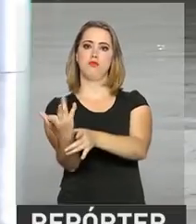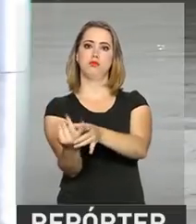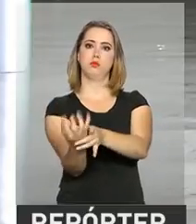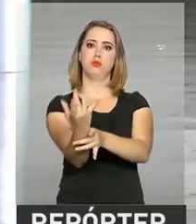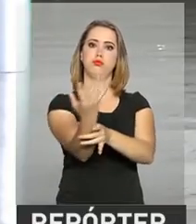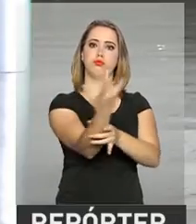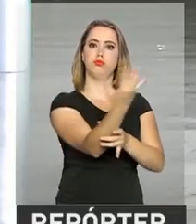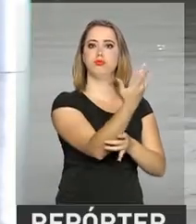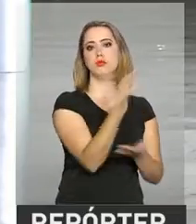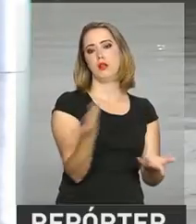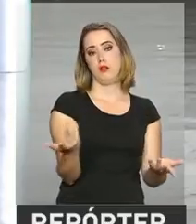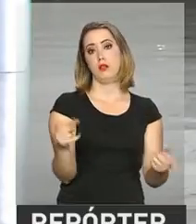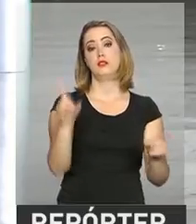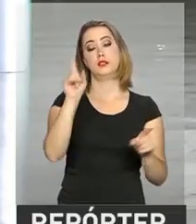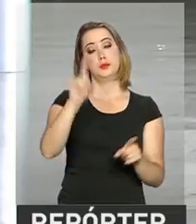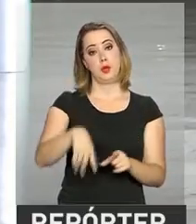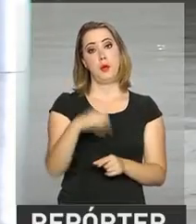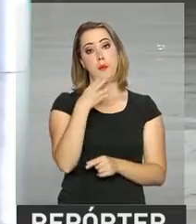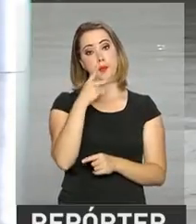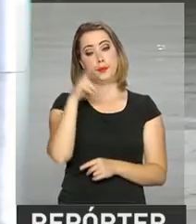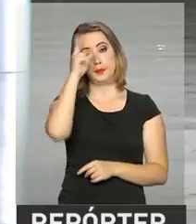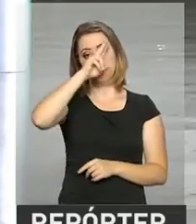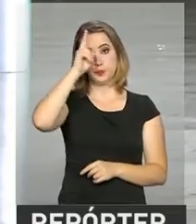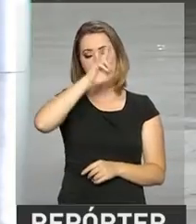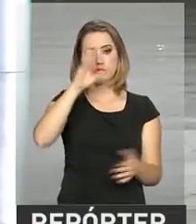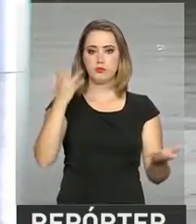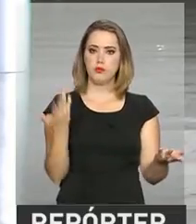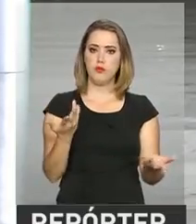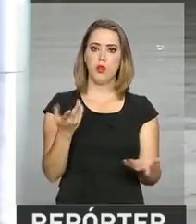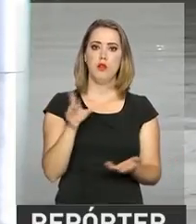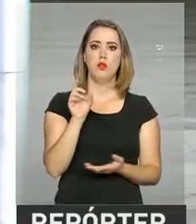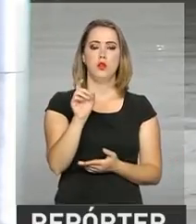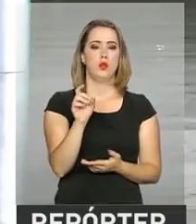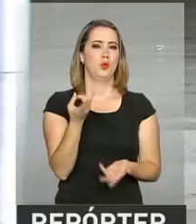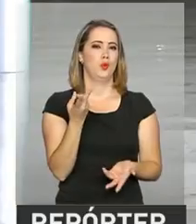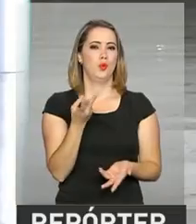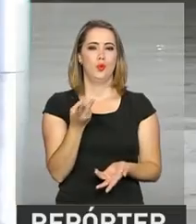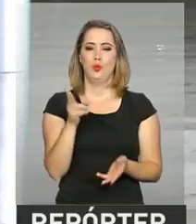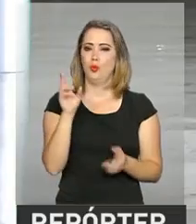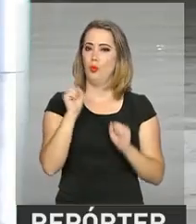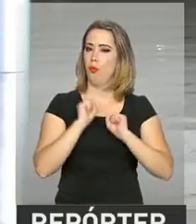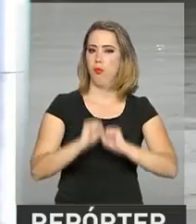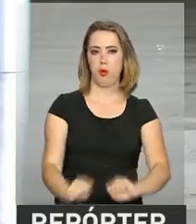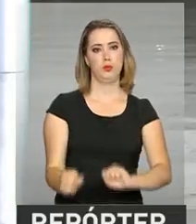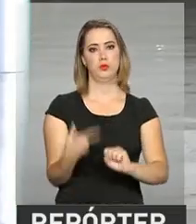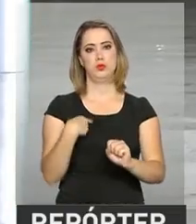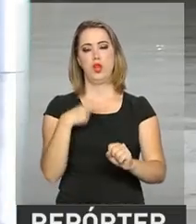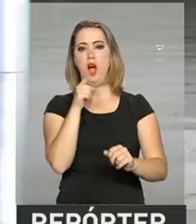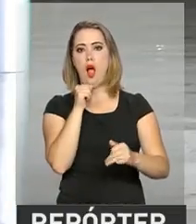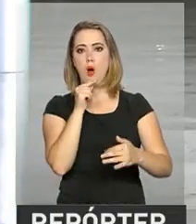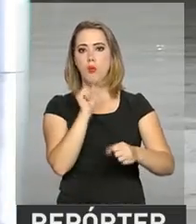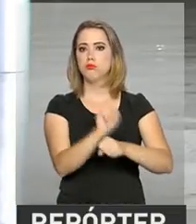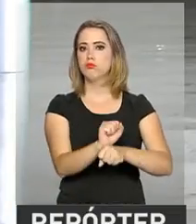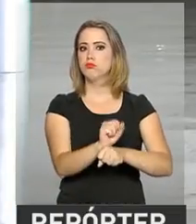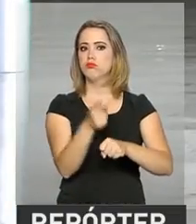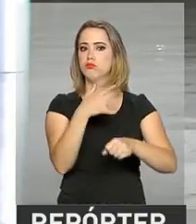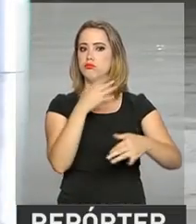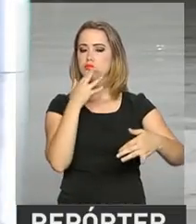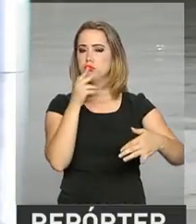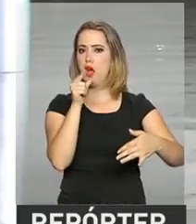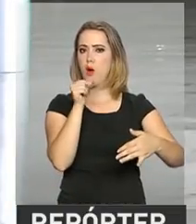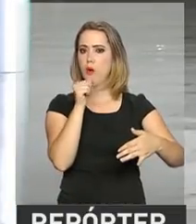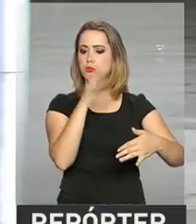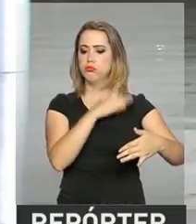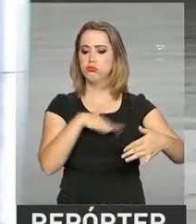então roberto é sempre bom lembrar que não é interessante manter em casa a água parada porque a água parada